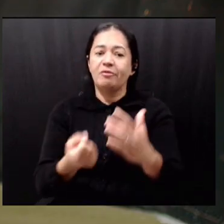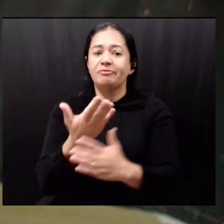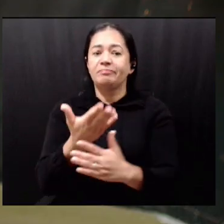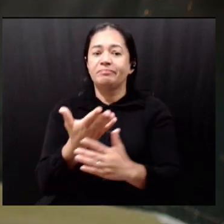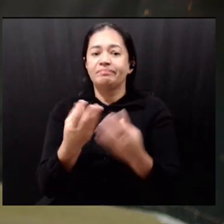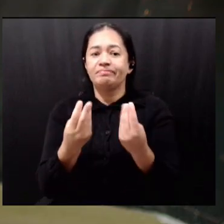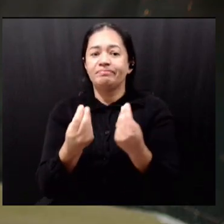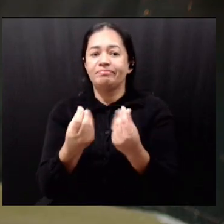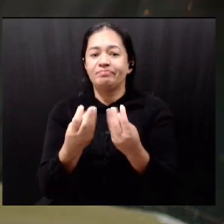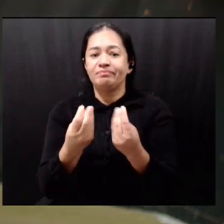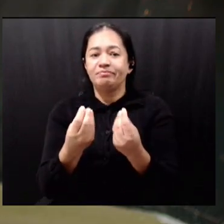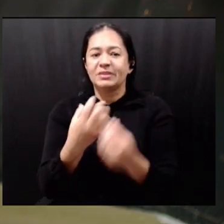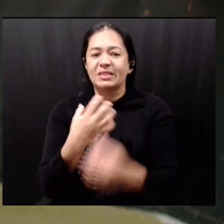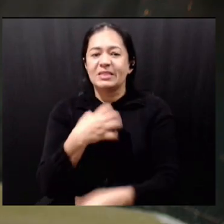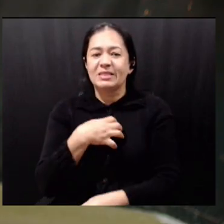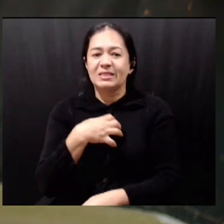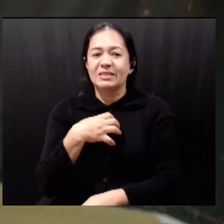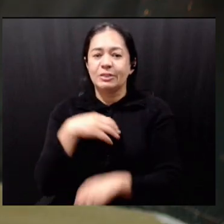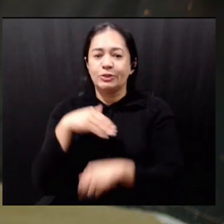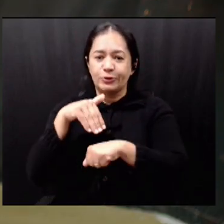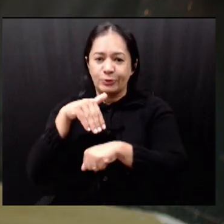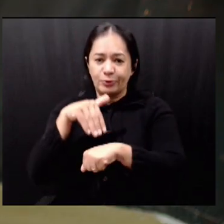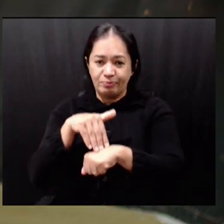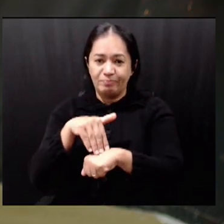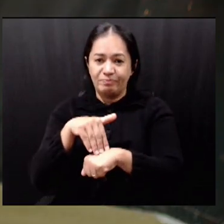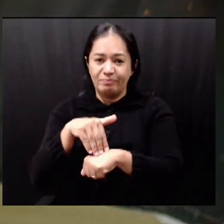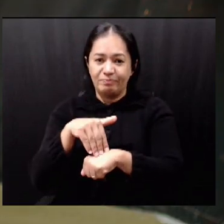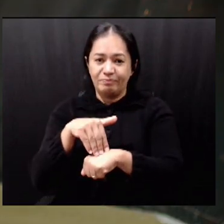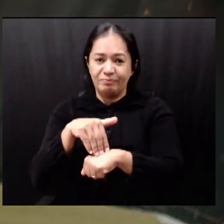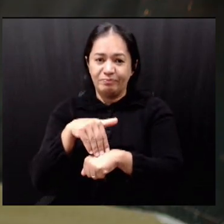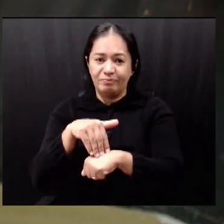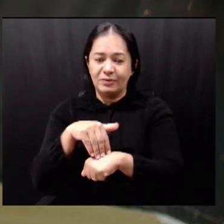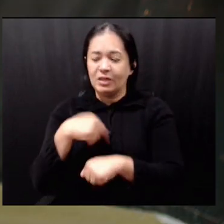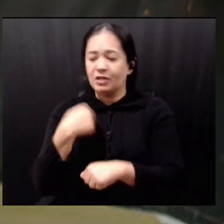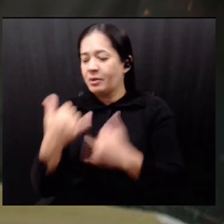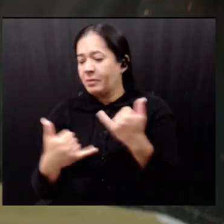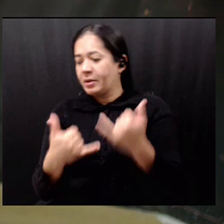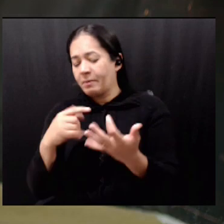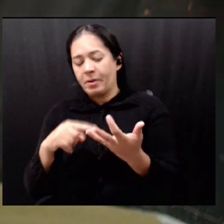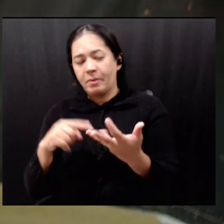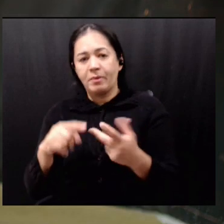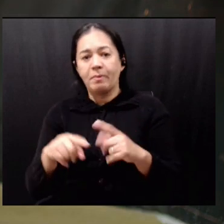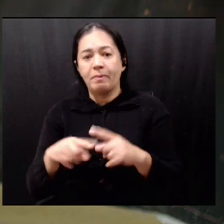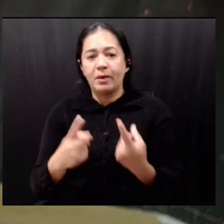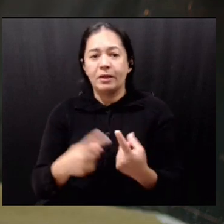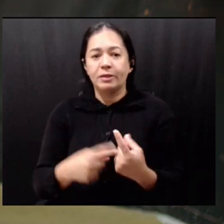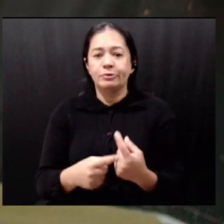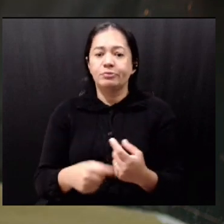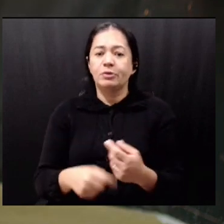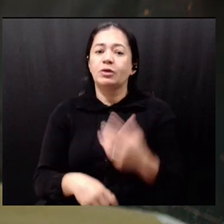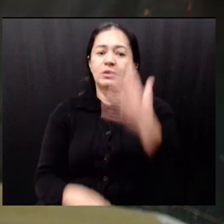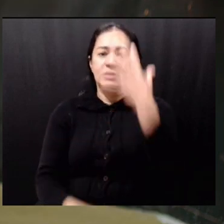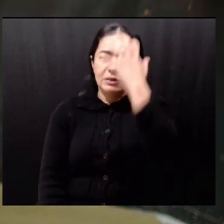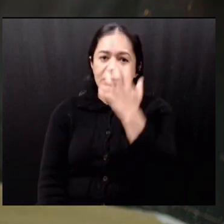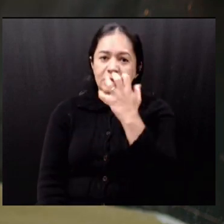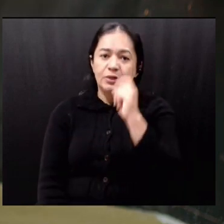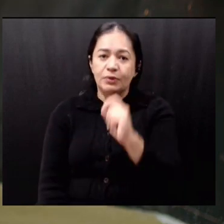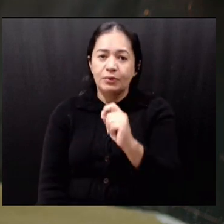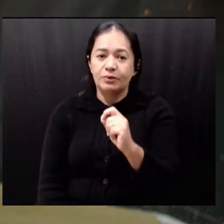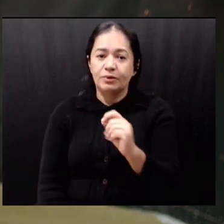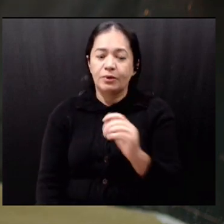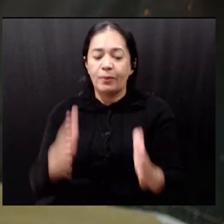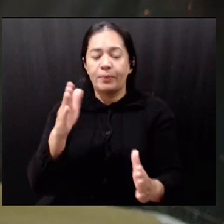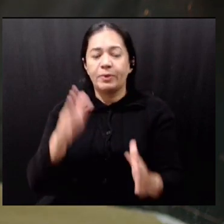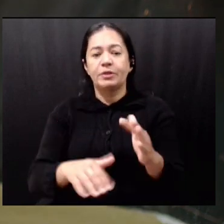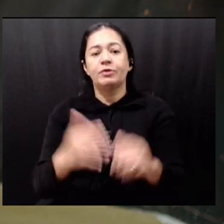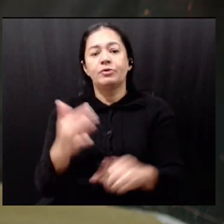sentindo culpados, né? Aí a gente tá falando de brincadeira, tal, mas aí um ponto muito sério nessa questão das férias é a culpa que muitos